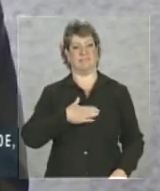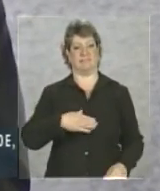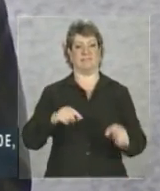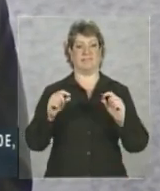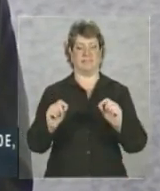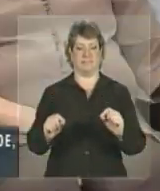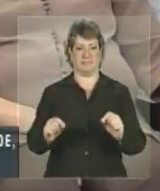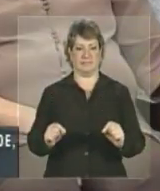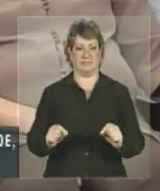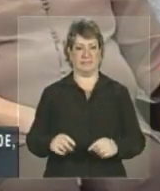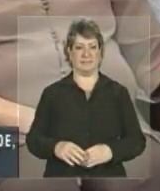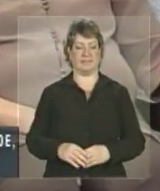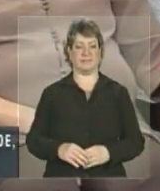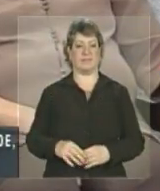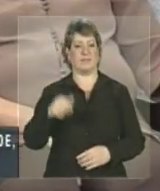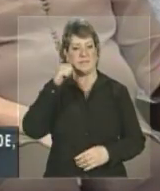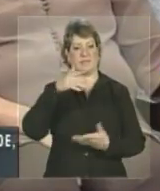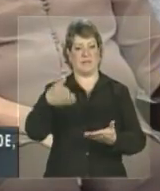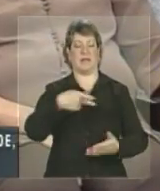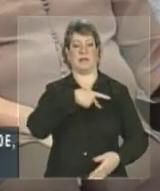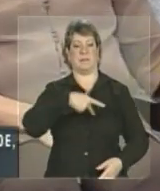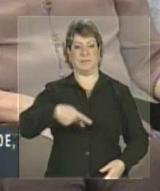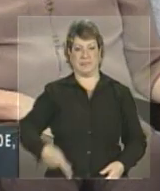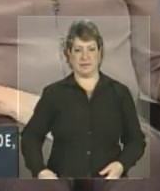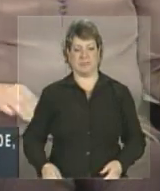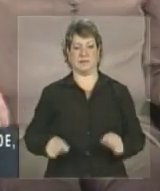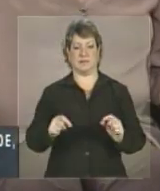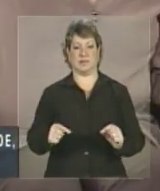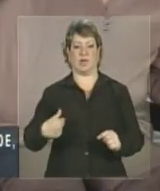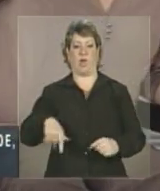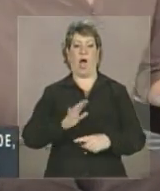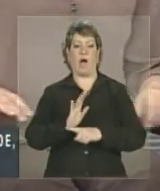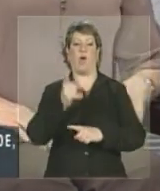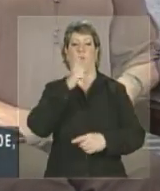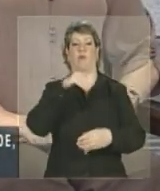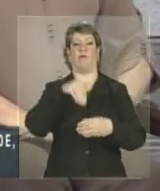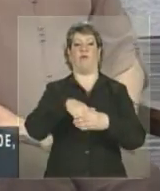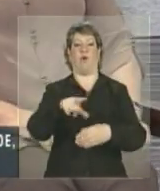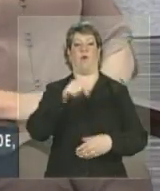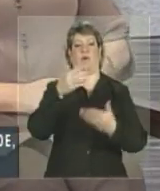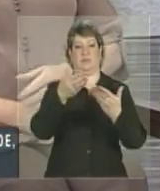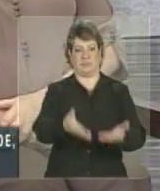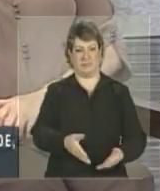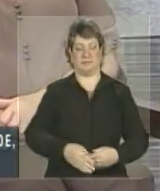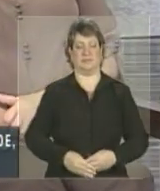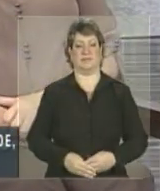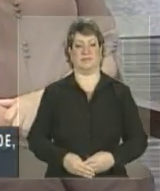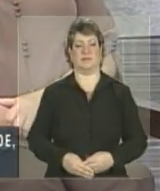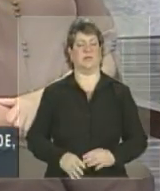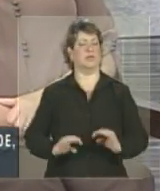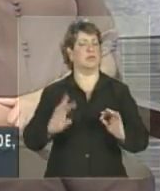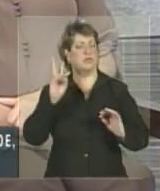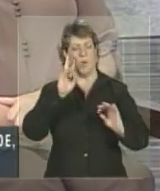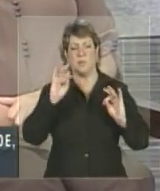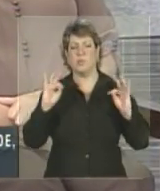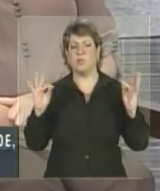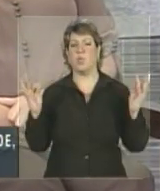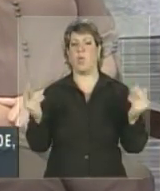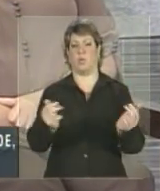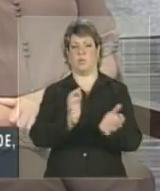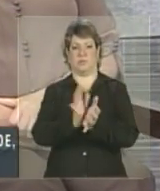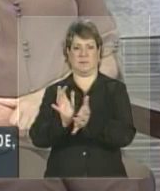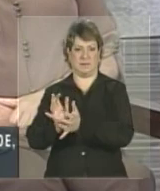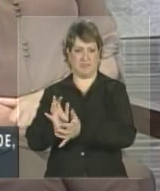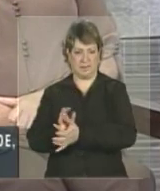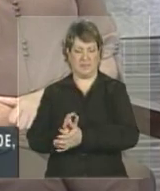Muito nos orgulha a presidenta que ajudamos a eleger, sobre todos os aspectos. Os